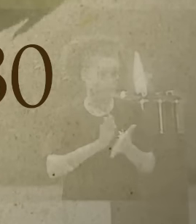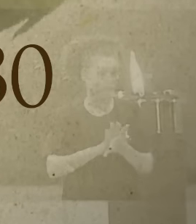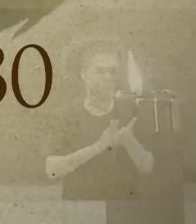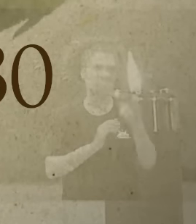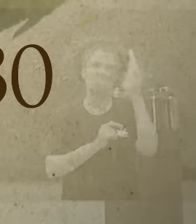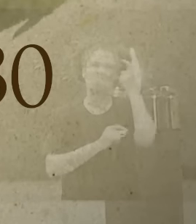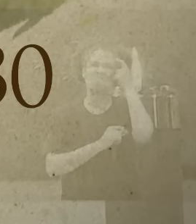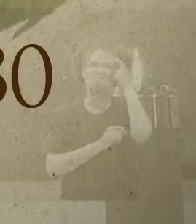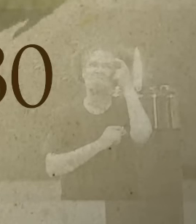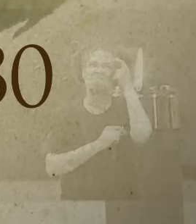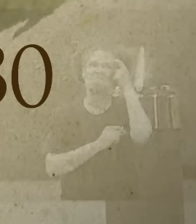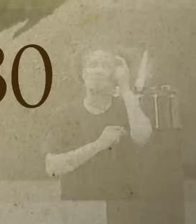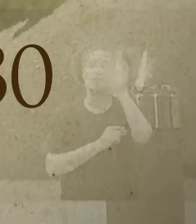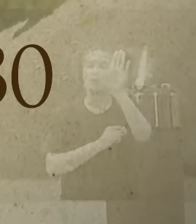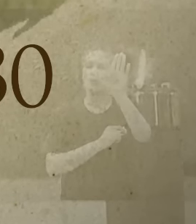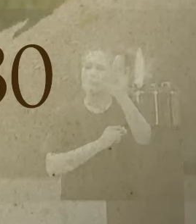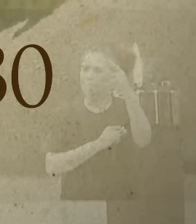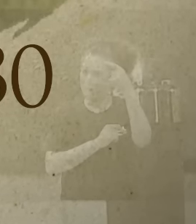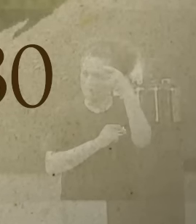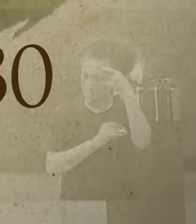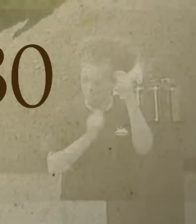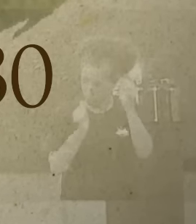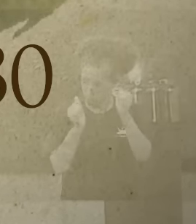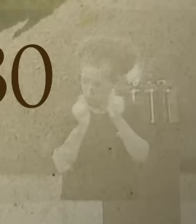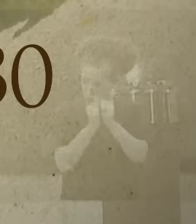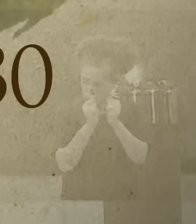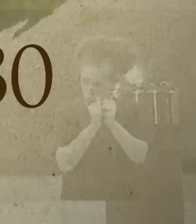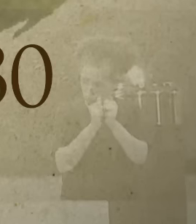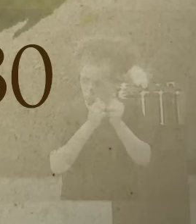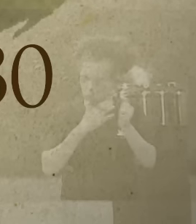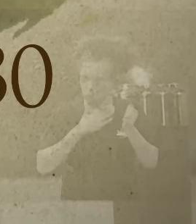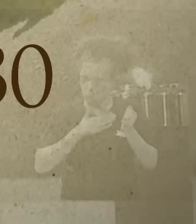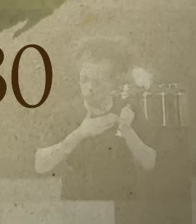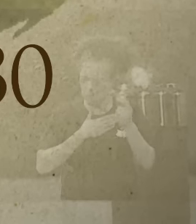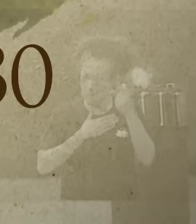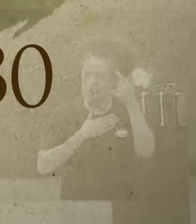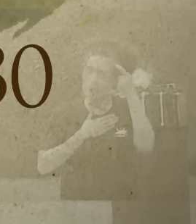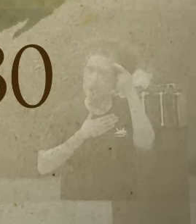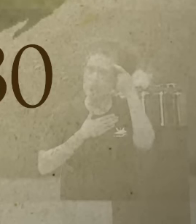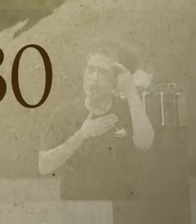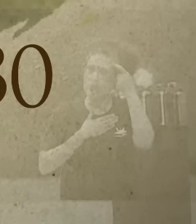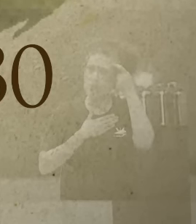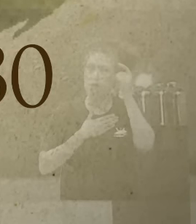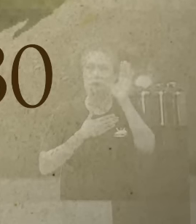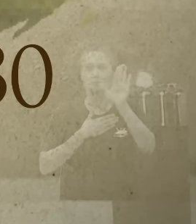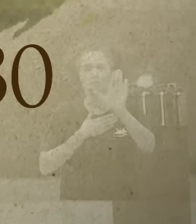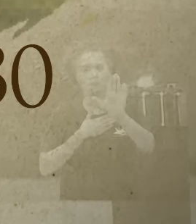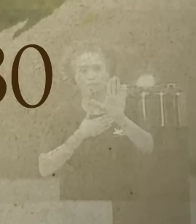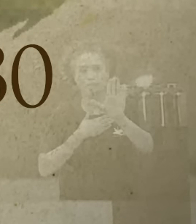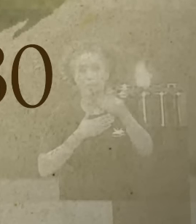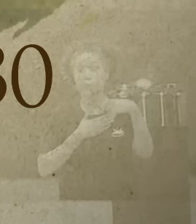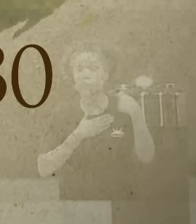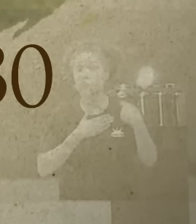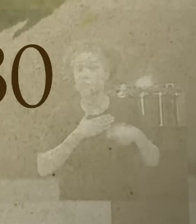garantida, comprada e adquirida por mérito próprio. Na